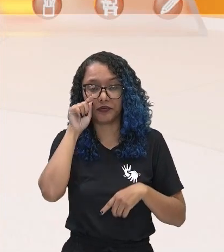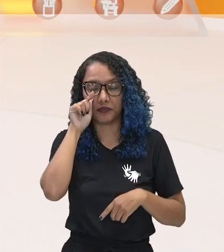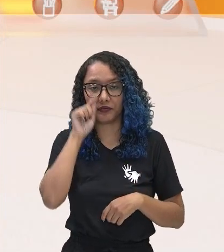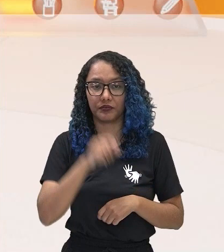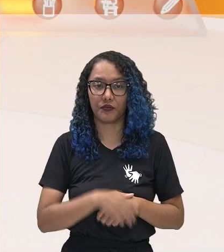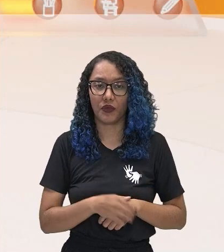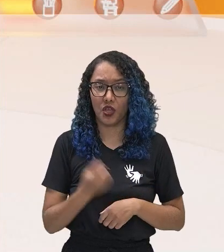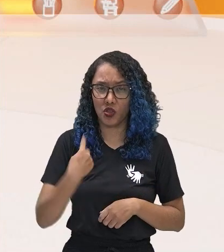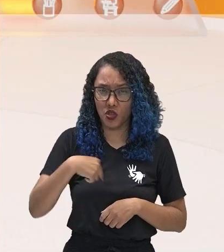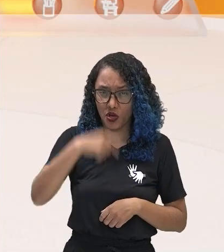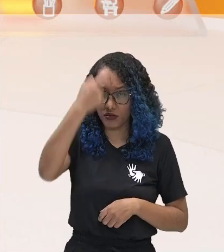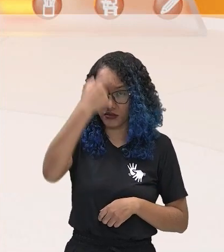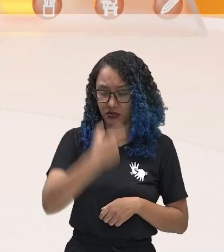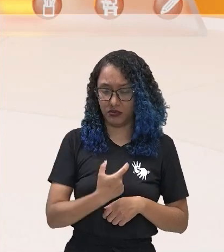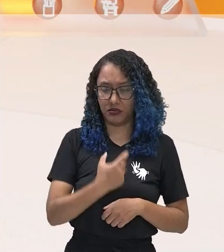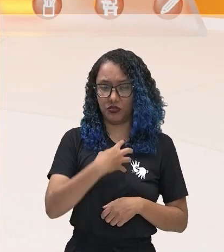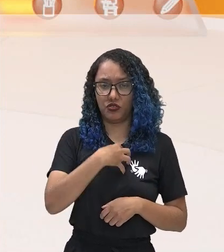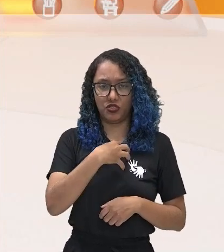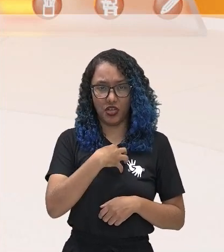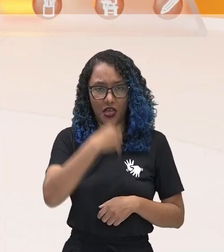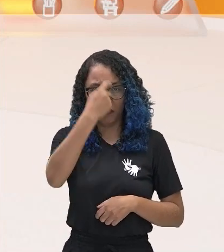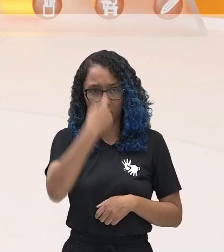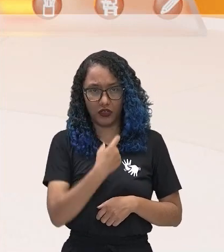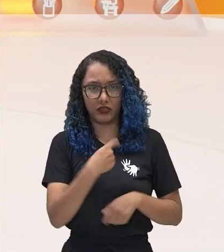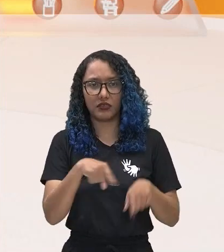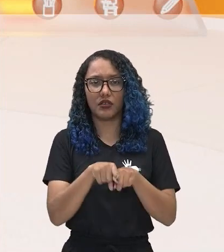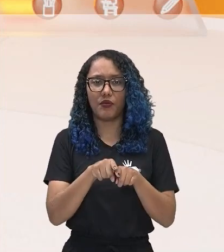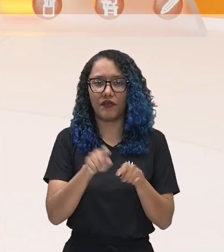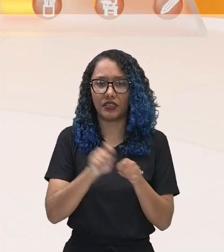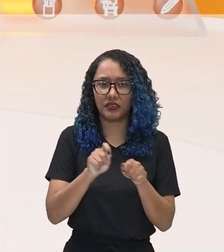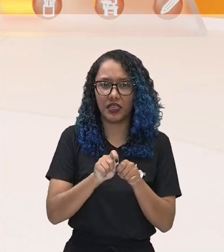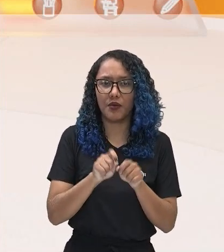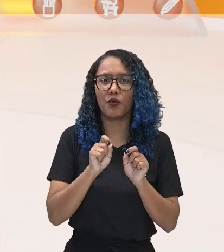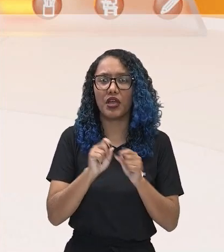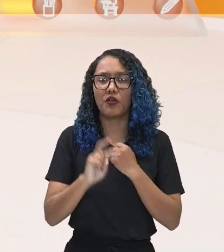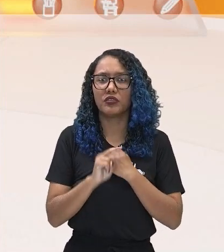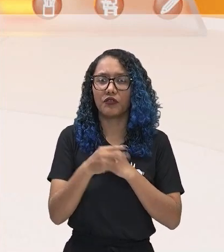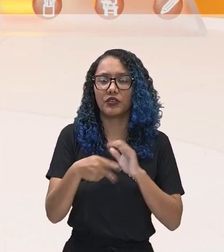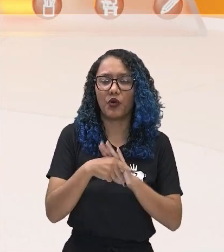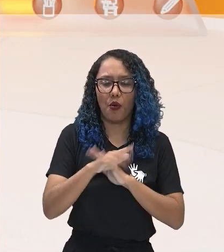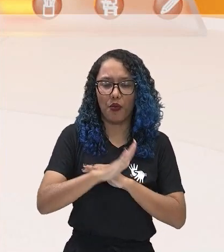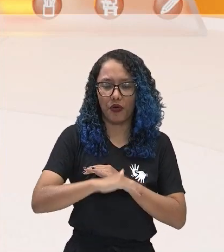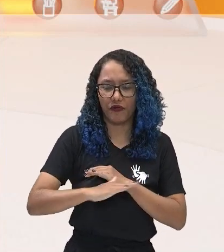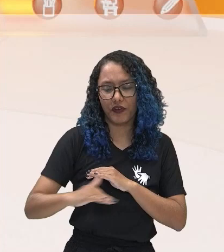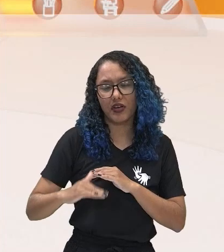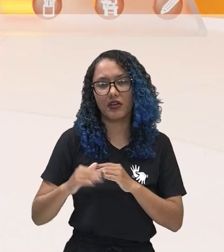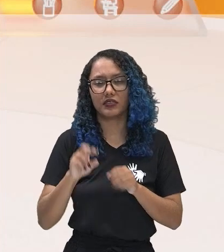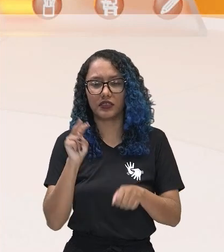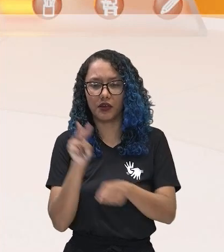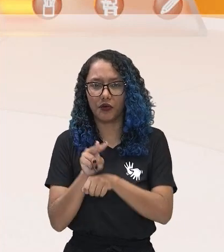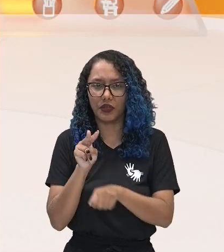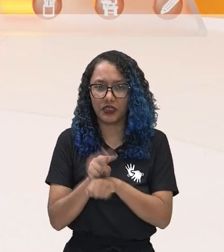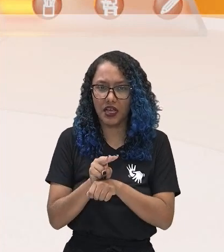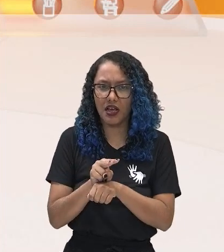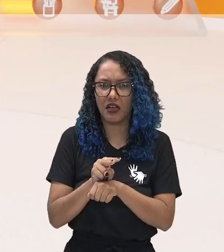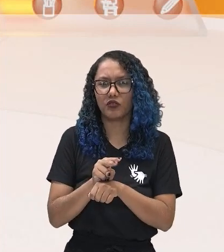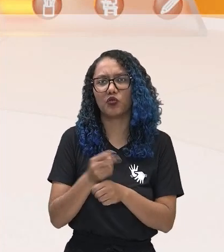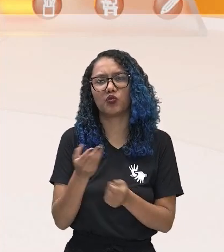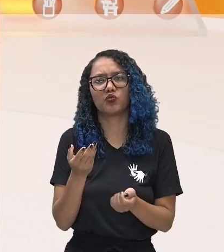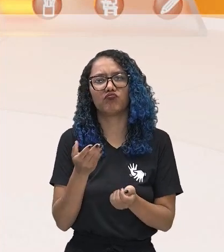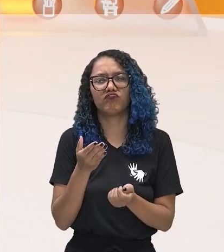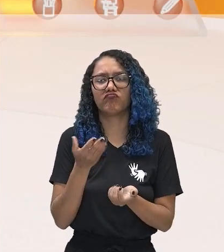que fazemos não é, por exemplo, produto da nossa infância, da nossa criação, do destino. Esse é o